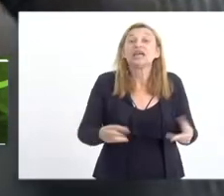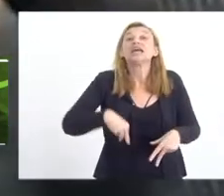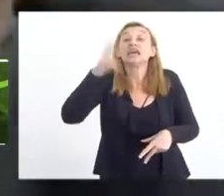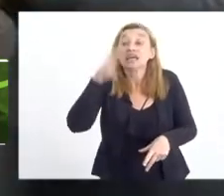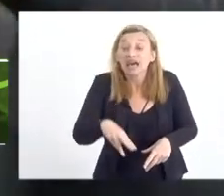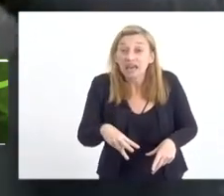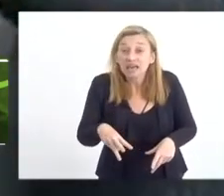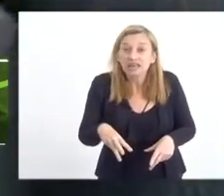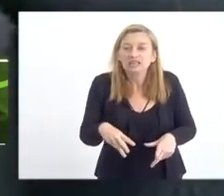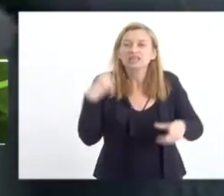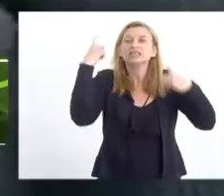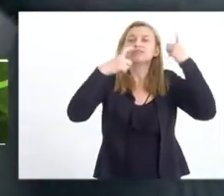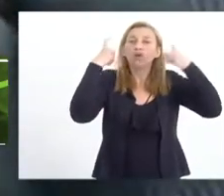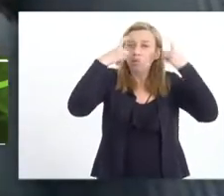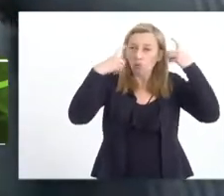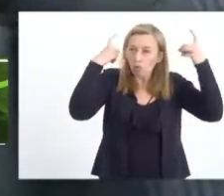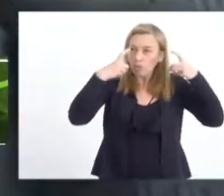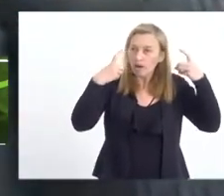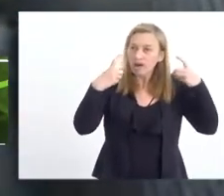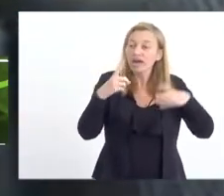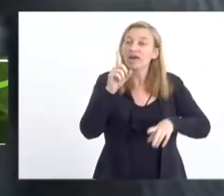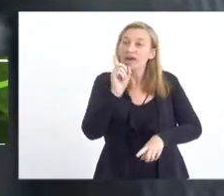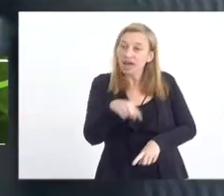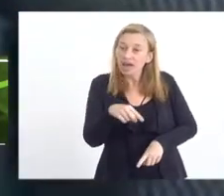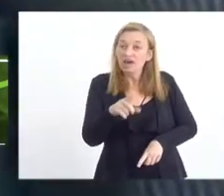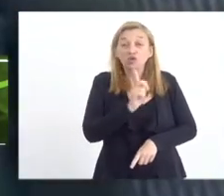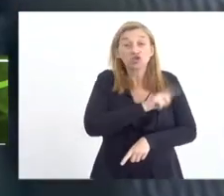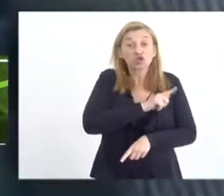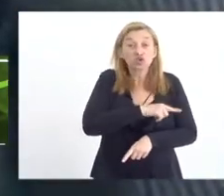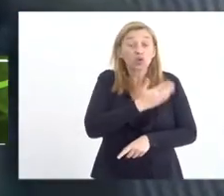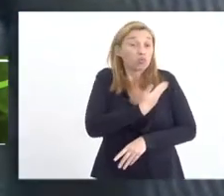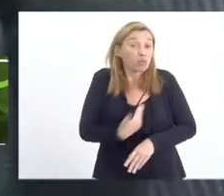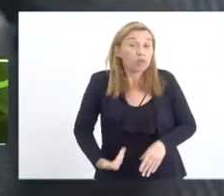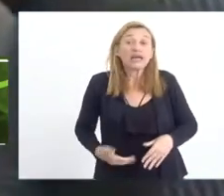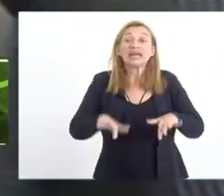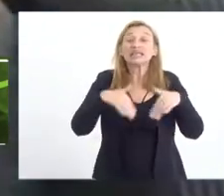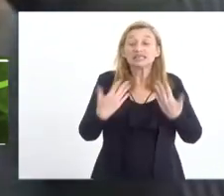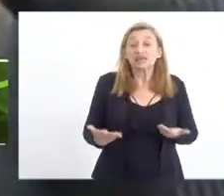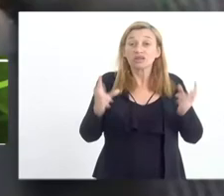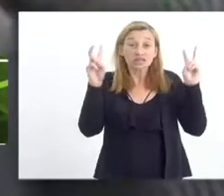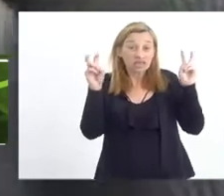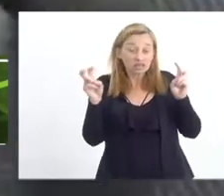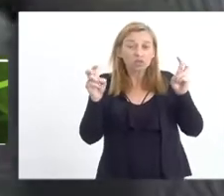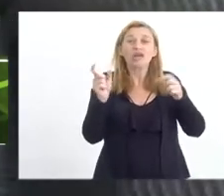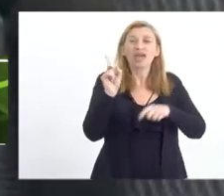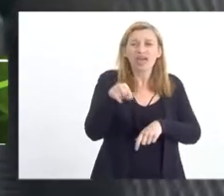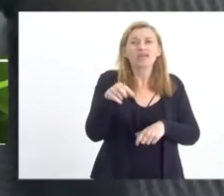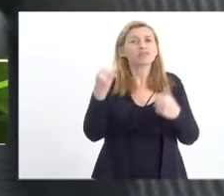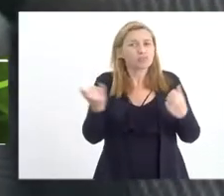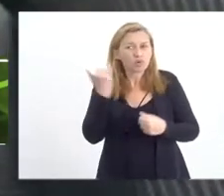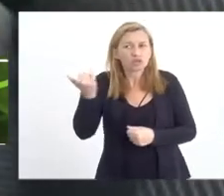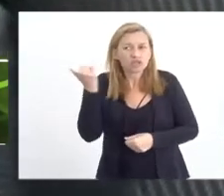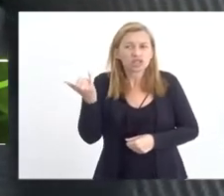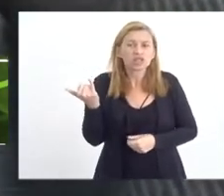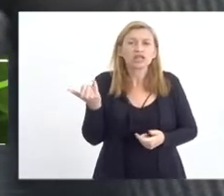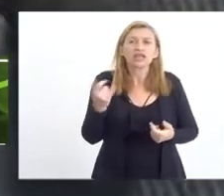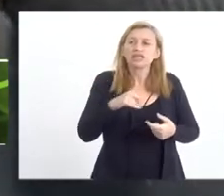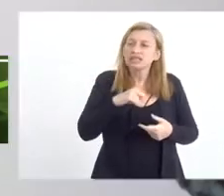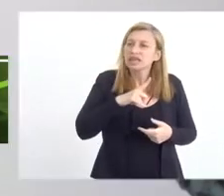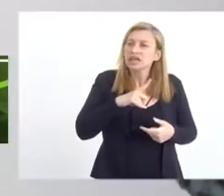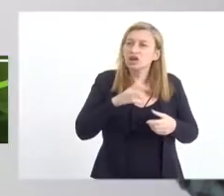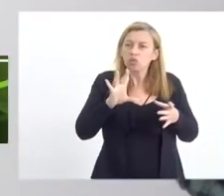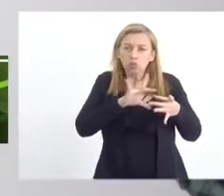quem tem que ter essa preocupação é o gestor público. Então, nesse caso, é necessário que haja